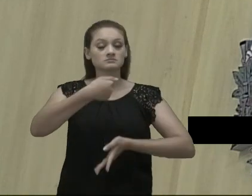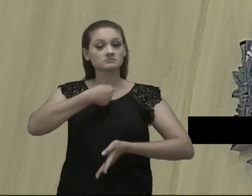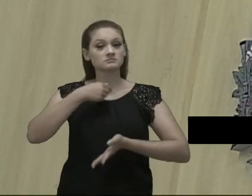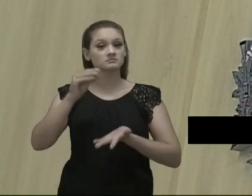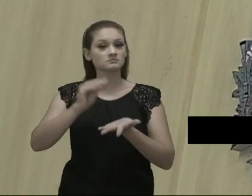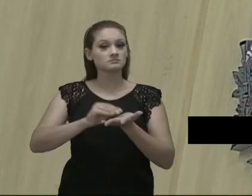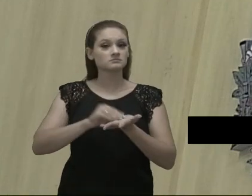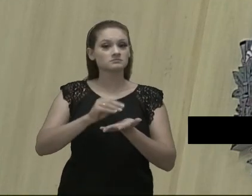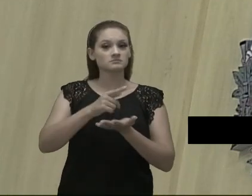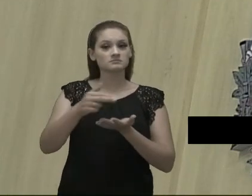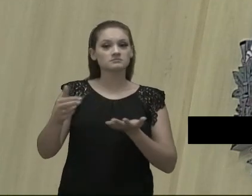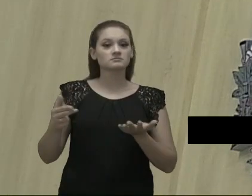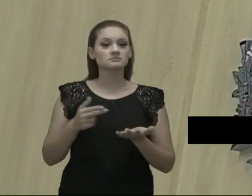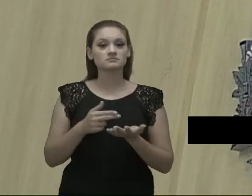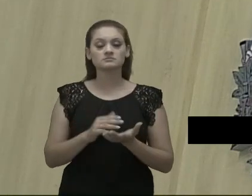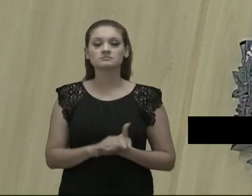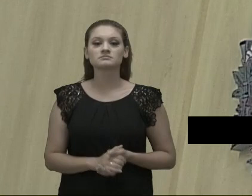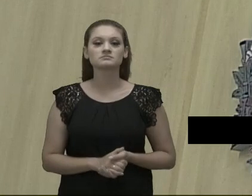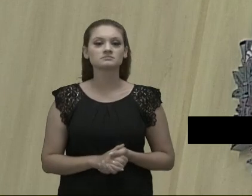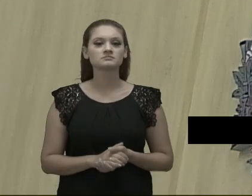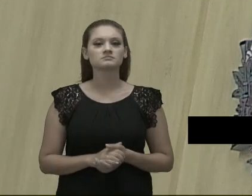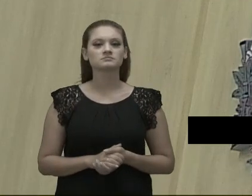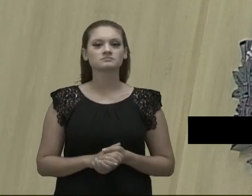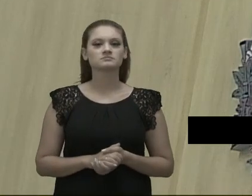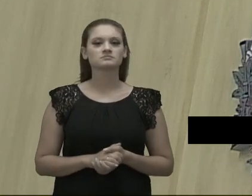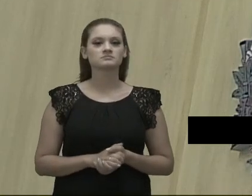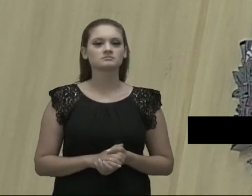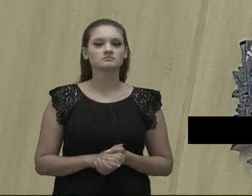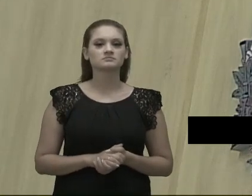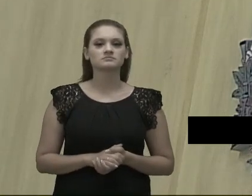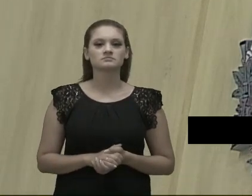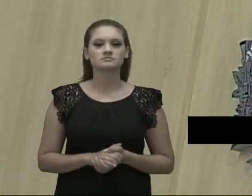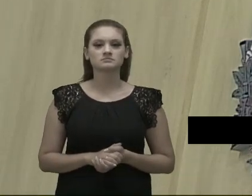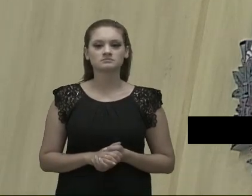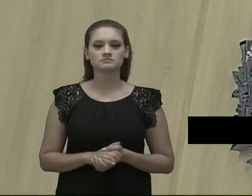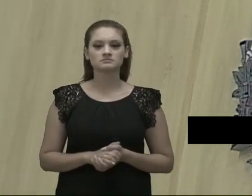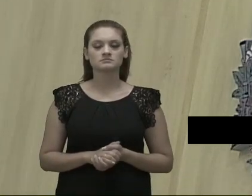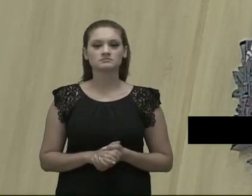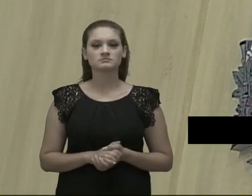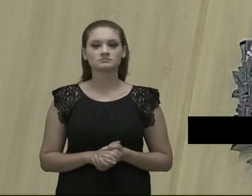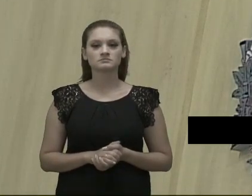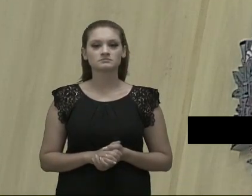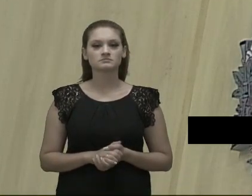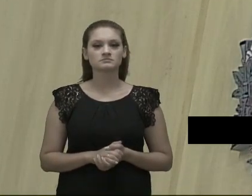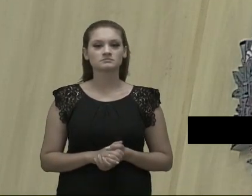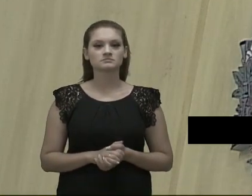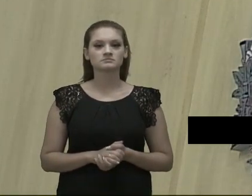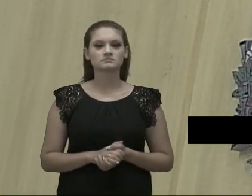obrigada.